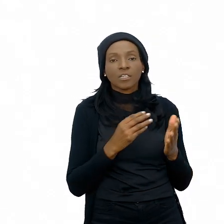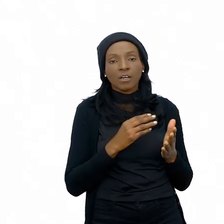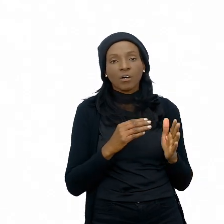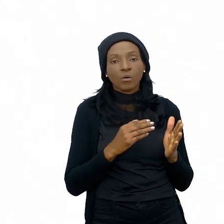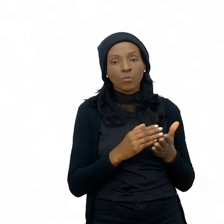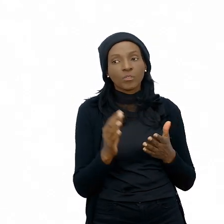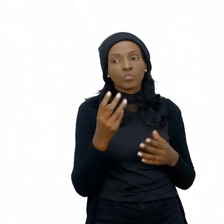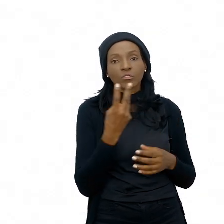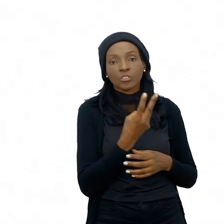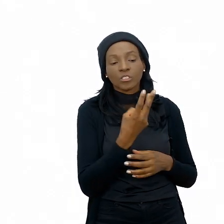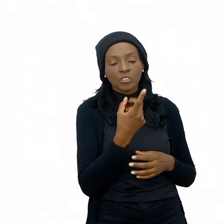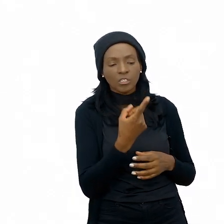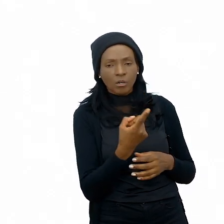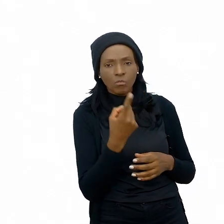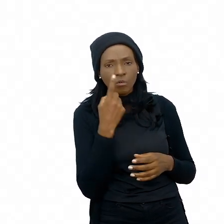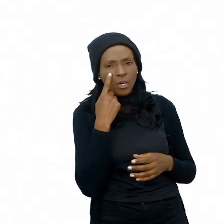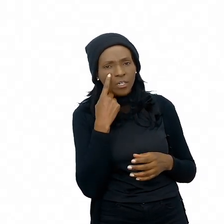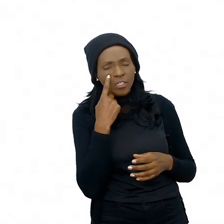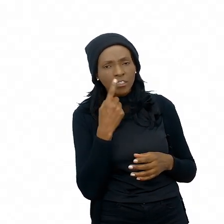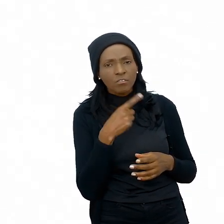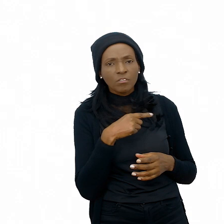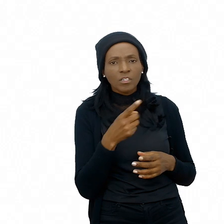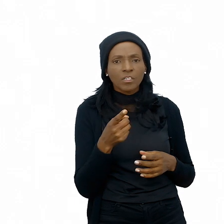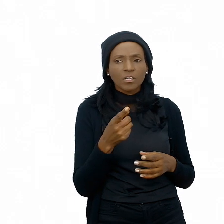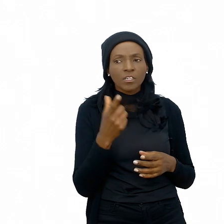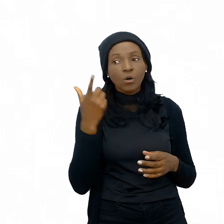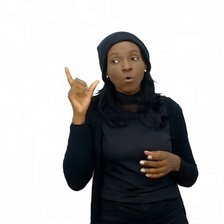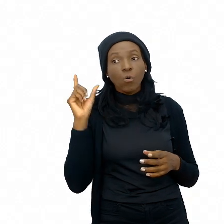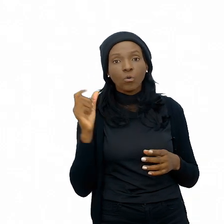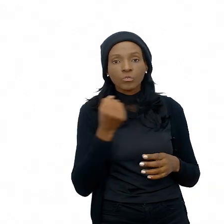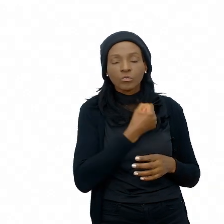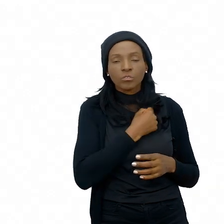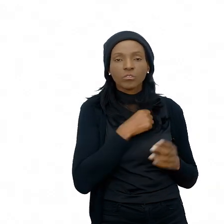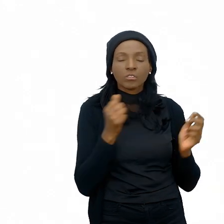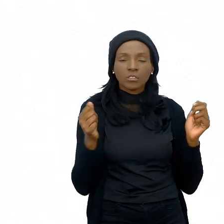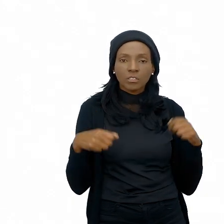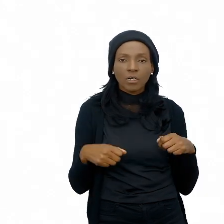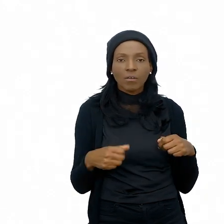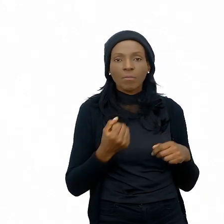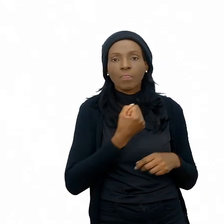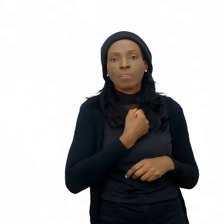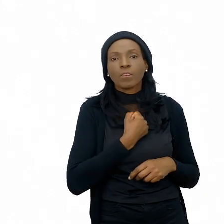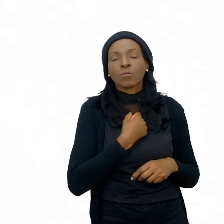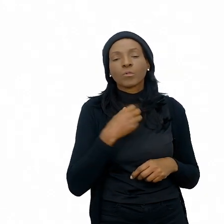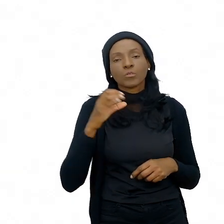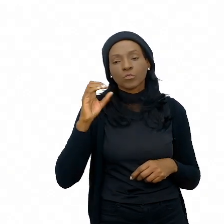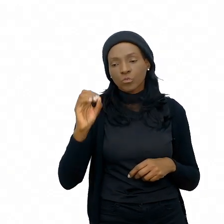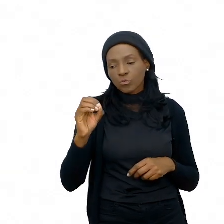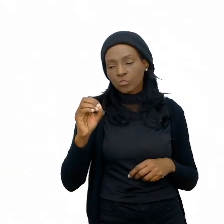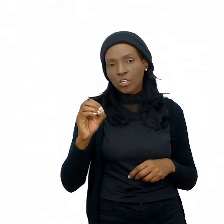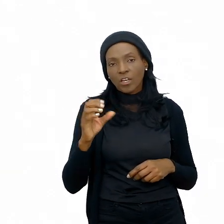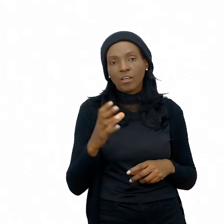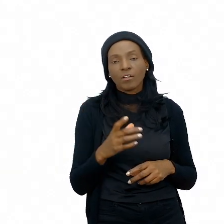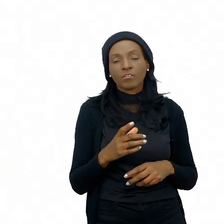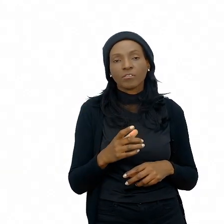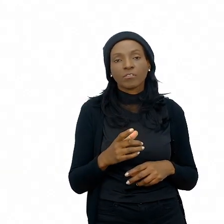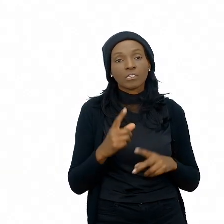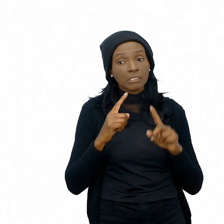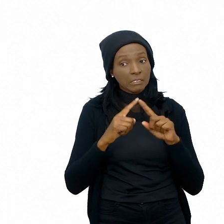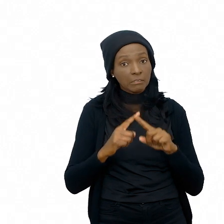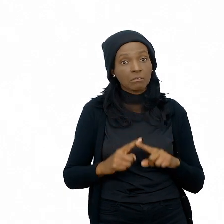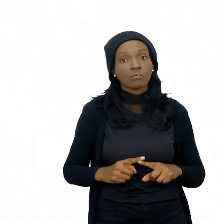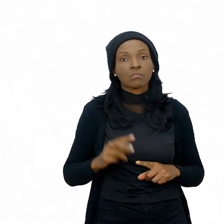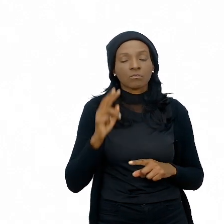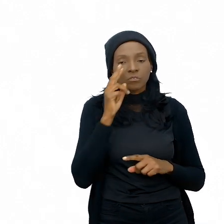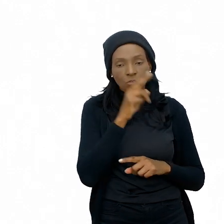31, estabelecer relações e fazer outros números. Números com zeros intercalados, esse é um desafio